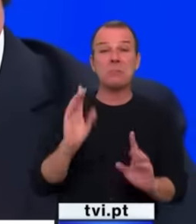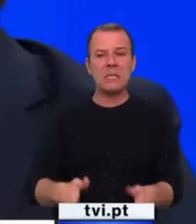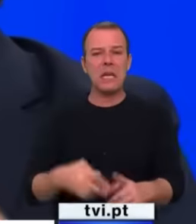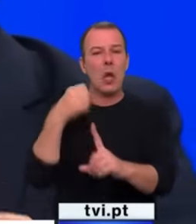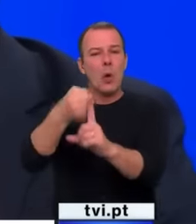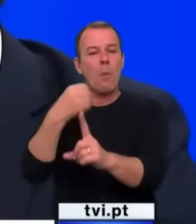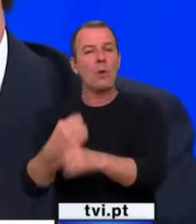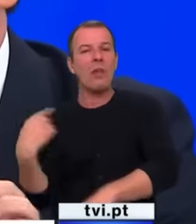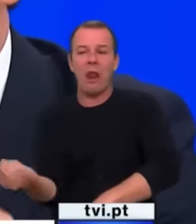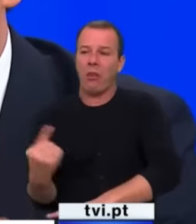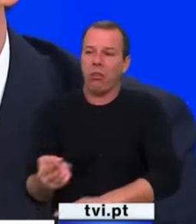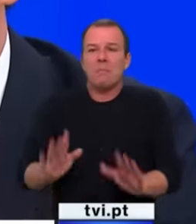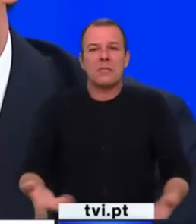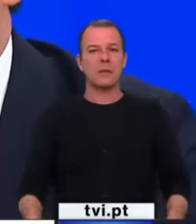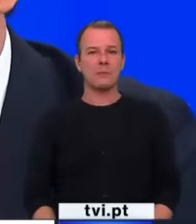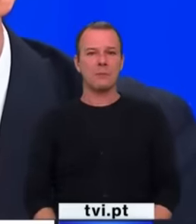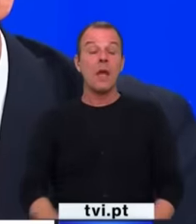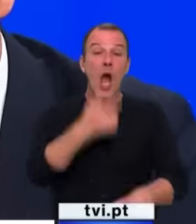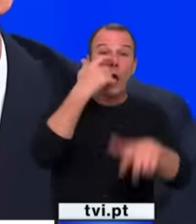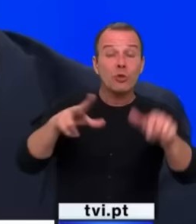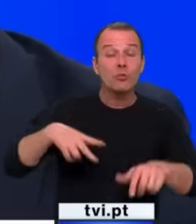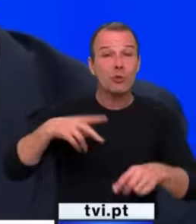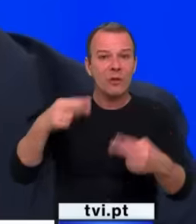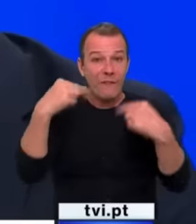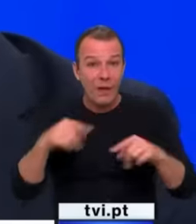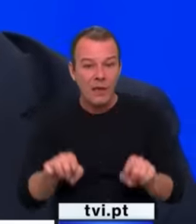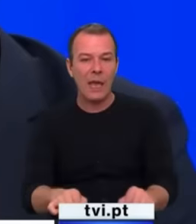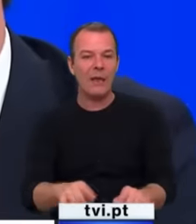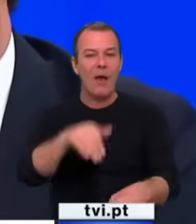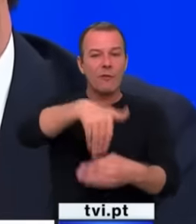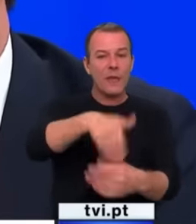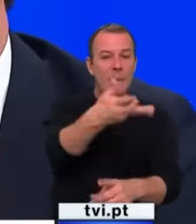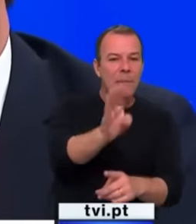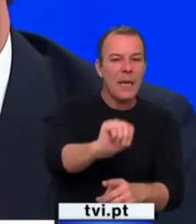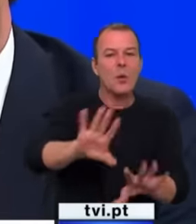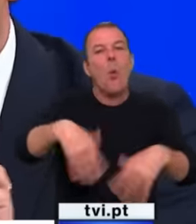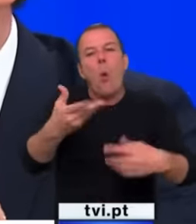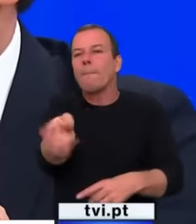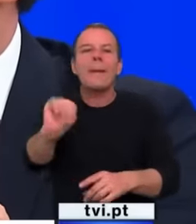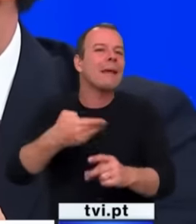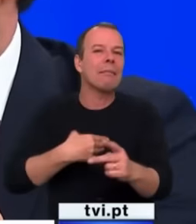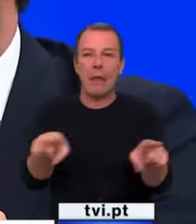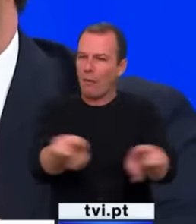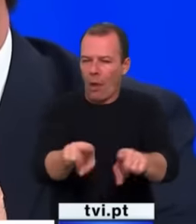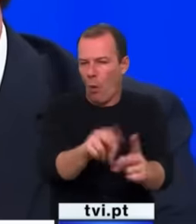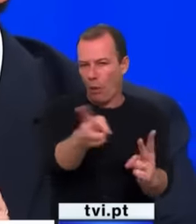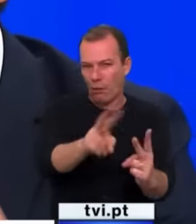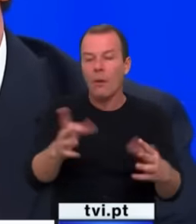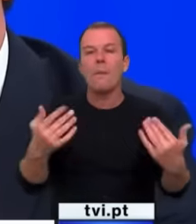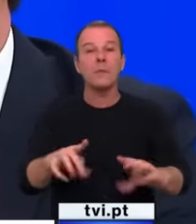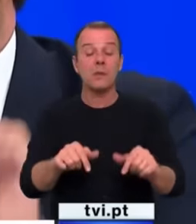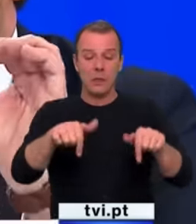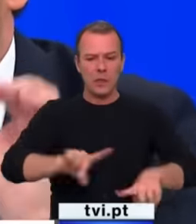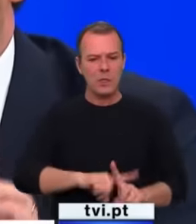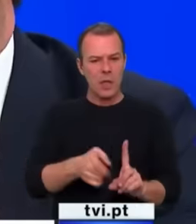o que eu acho é que é preciso... Ou seja, os portugueses estão a ver que votar PS ou PSD, que na verdade é a mesma coisa neste caso, neste próximo ano, vai